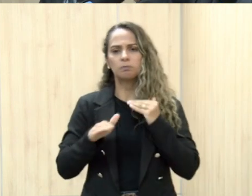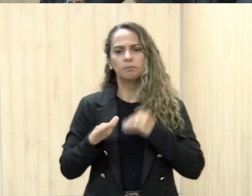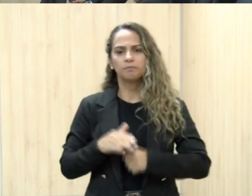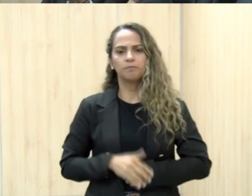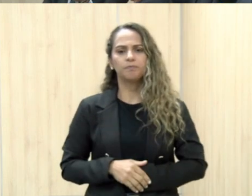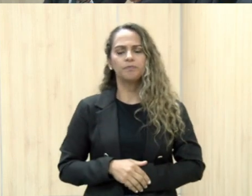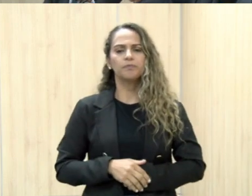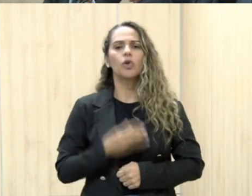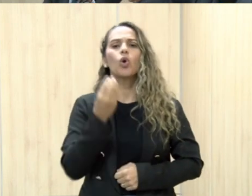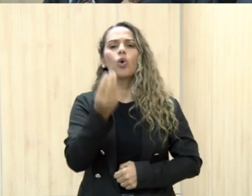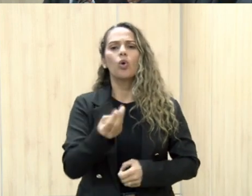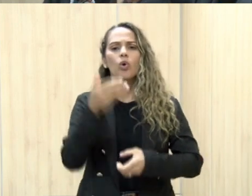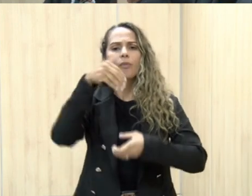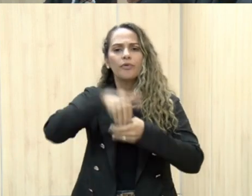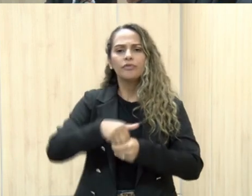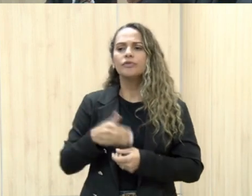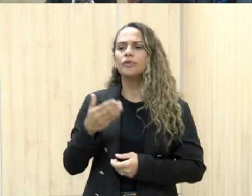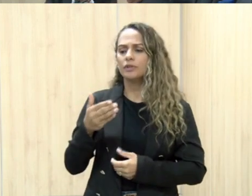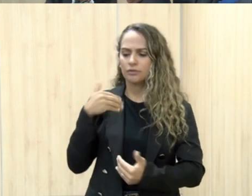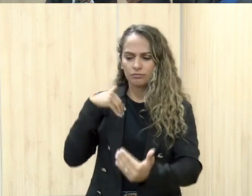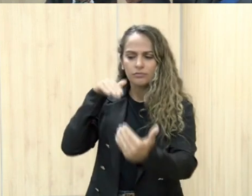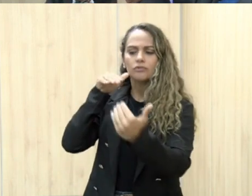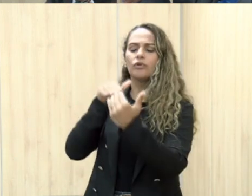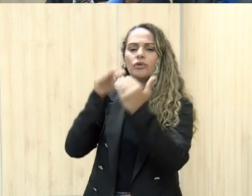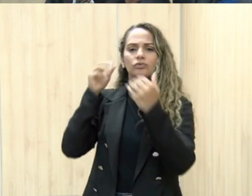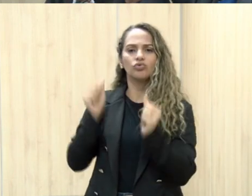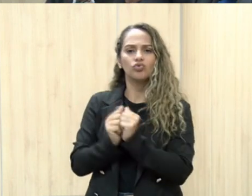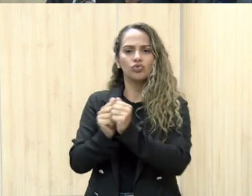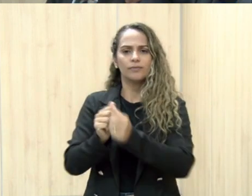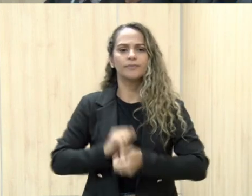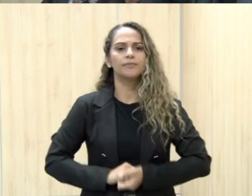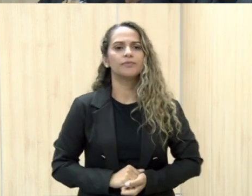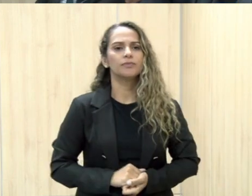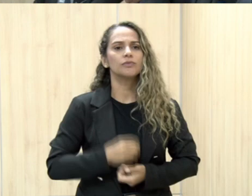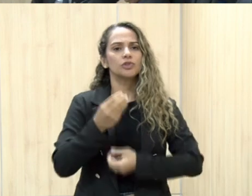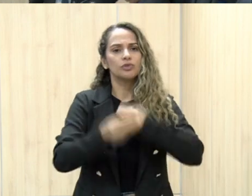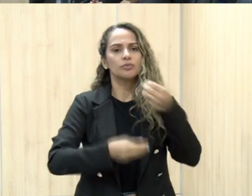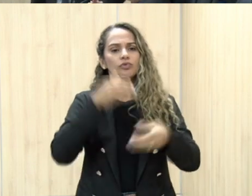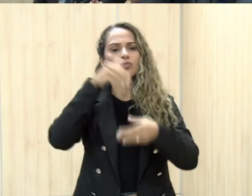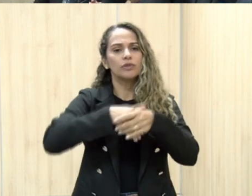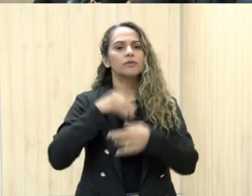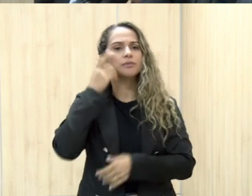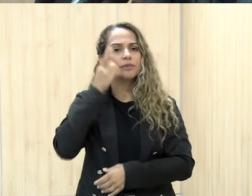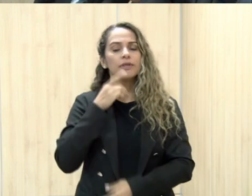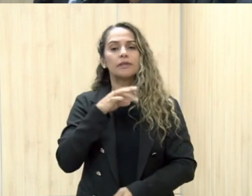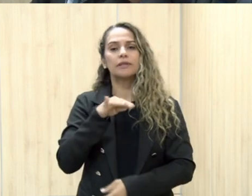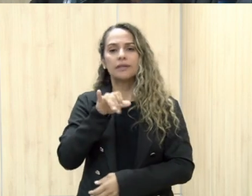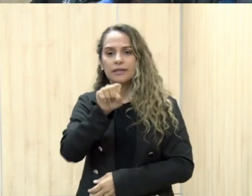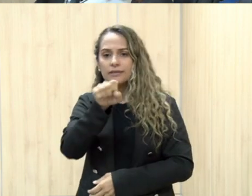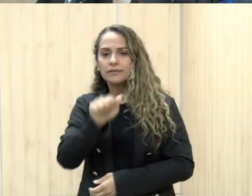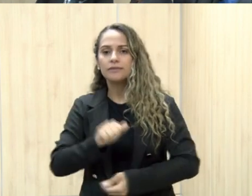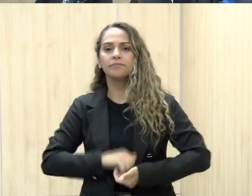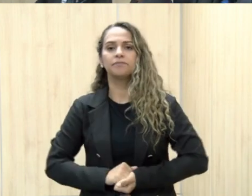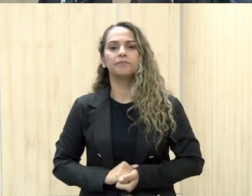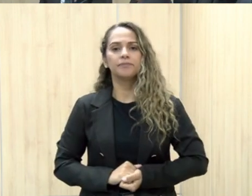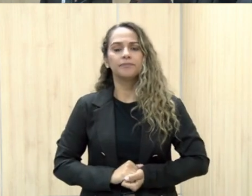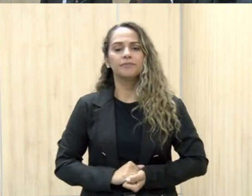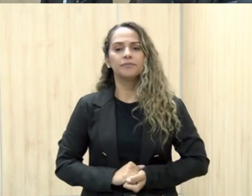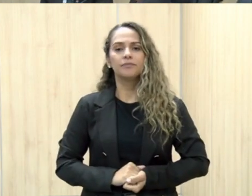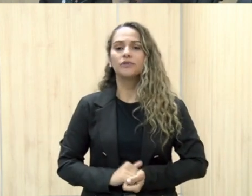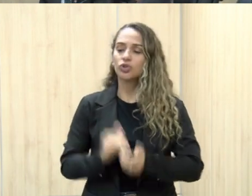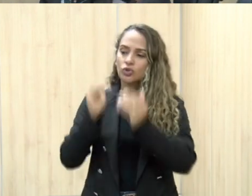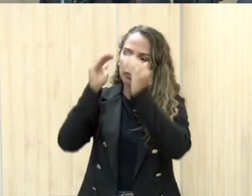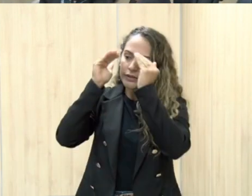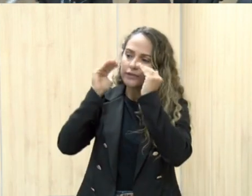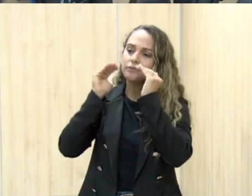Cássio Góes voto favorável relator como vota deputada Thaíssa com